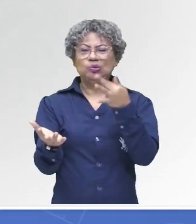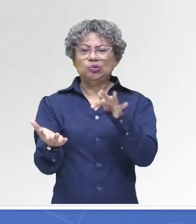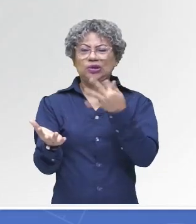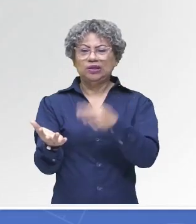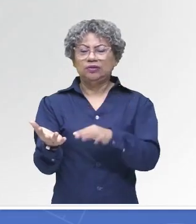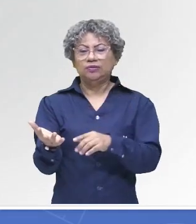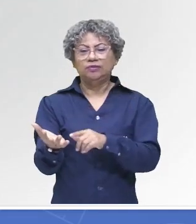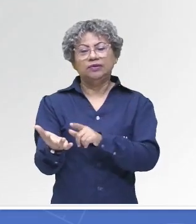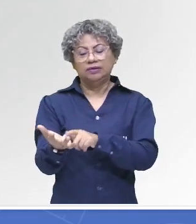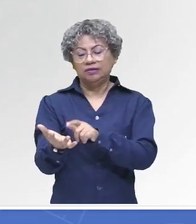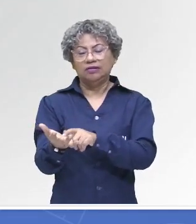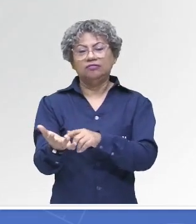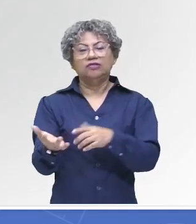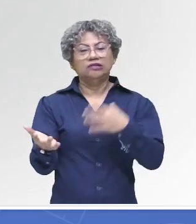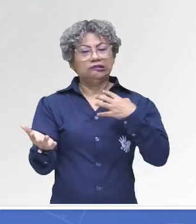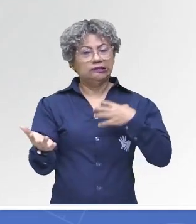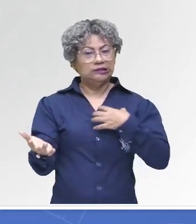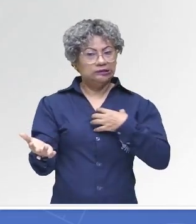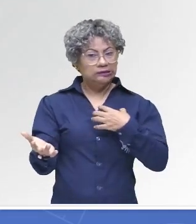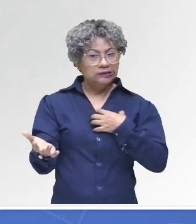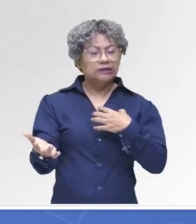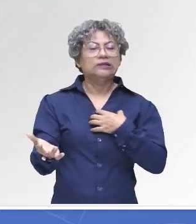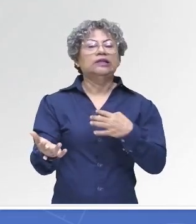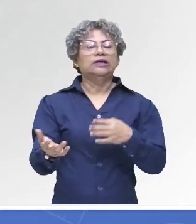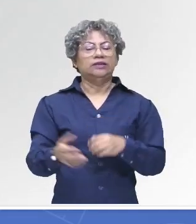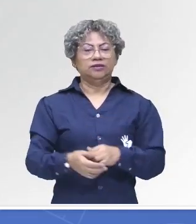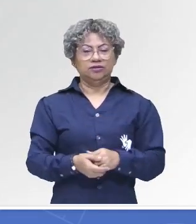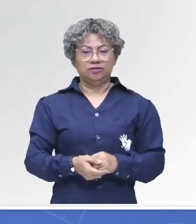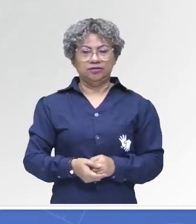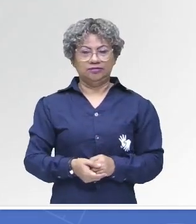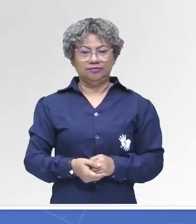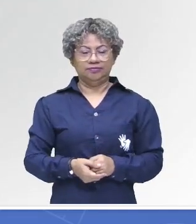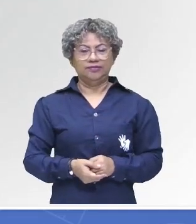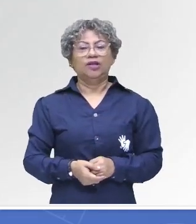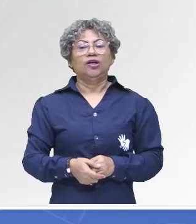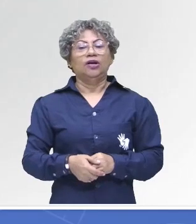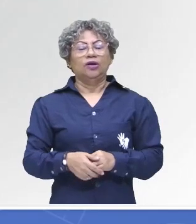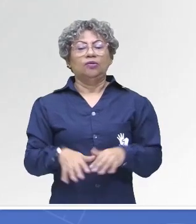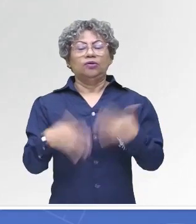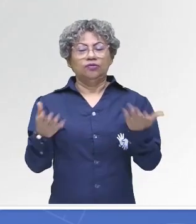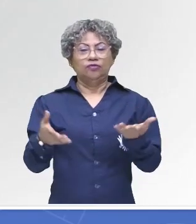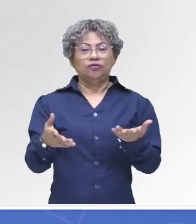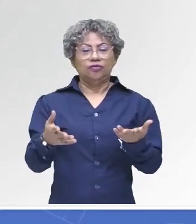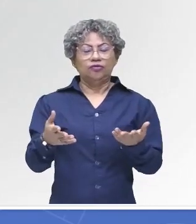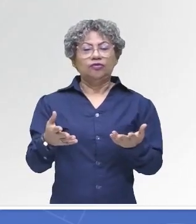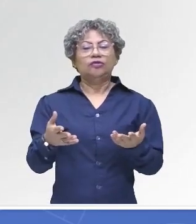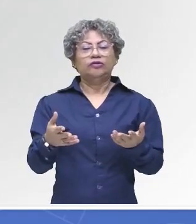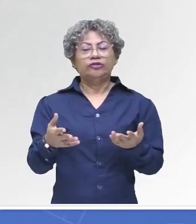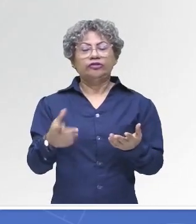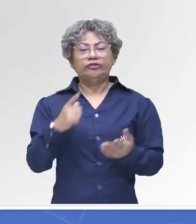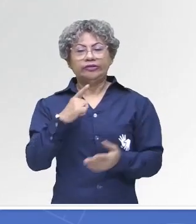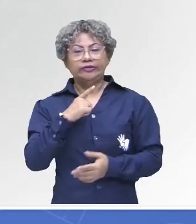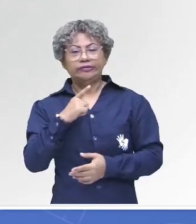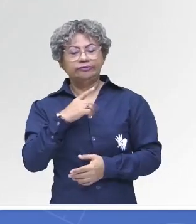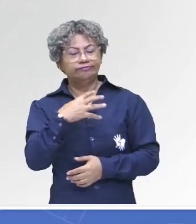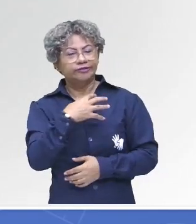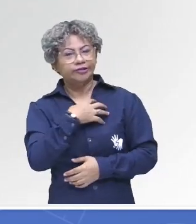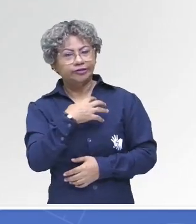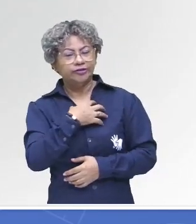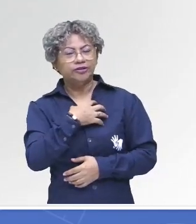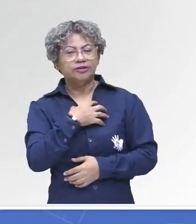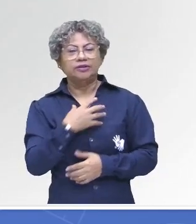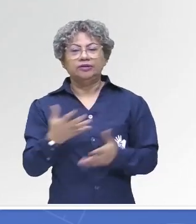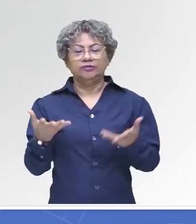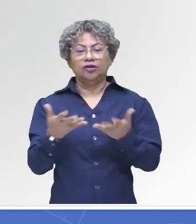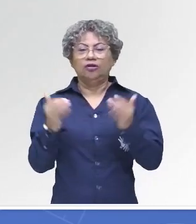Então a sensação térmica pode ser traiçoeira na hora de determinar a temperatura. Então, para isso, nós vamos